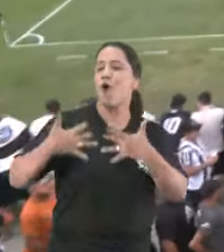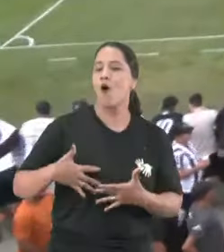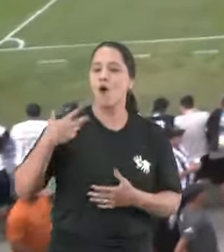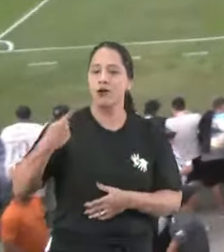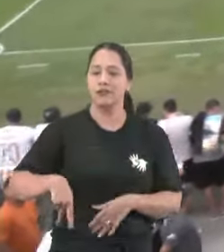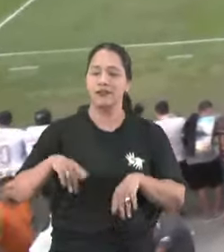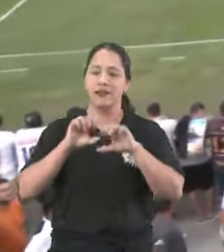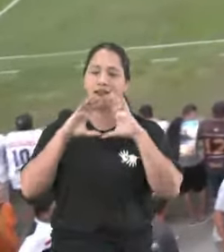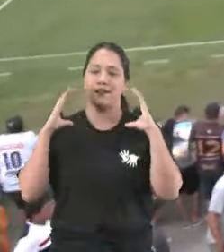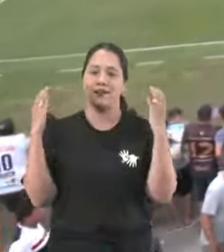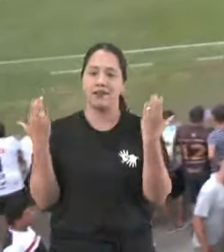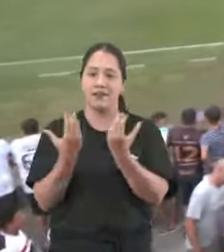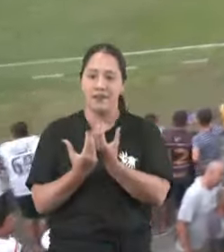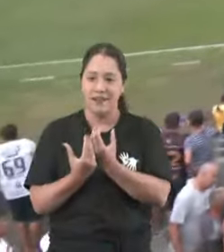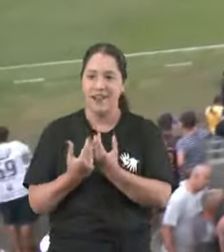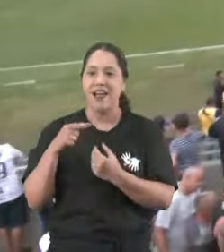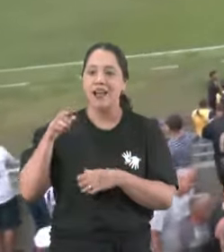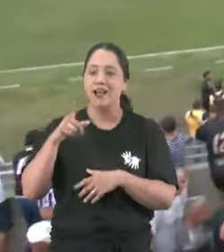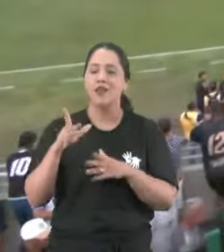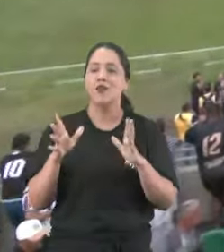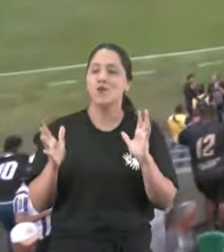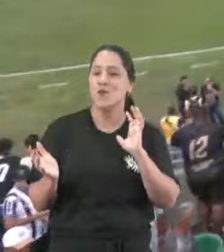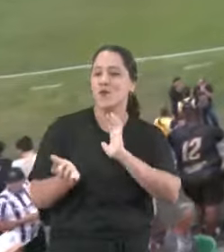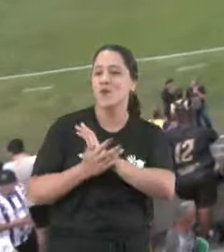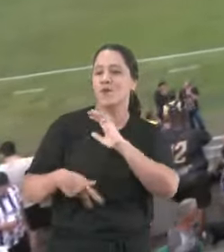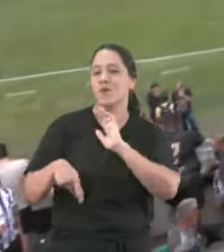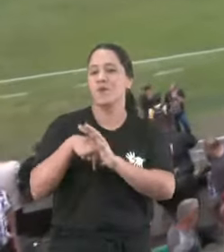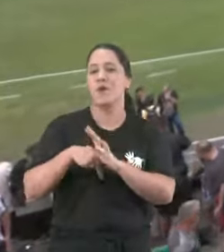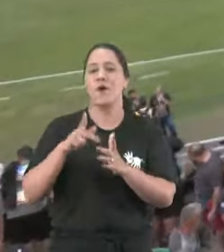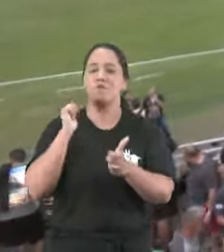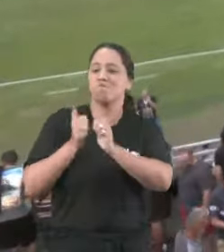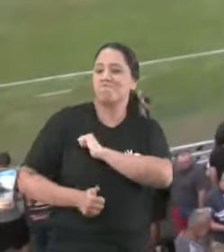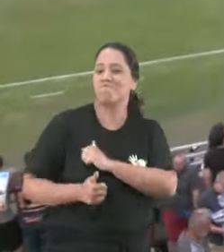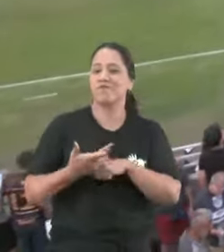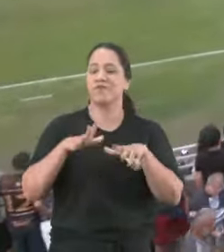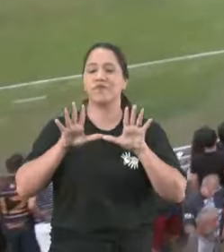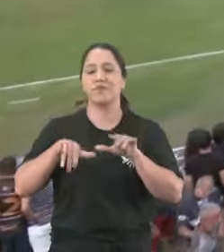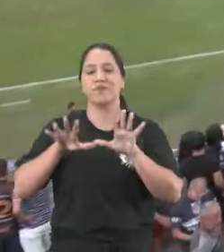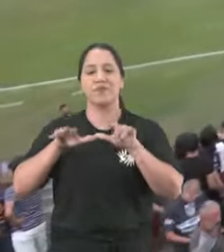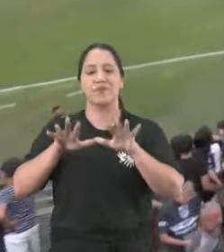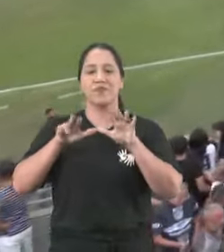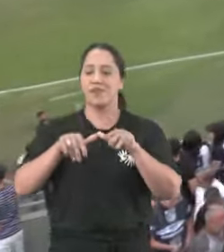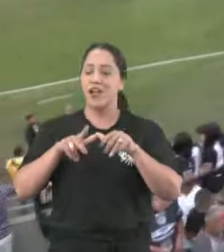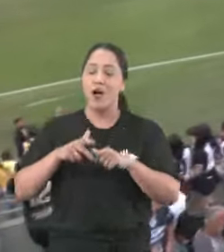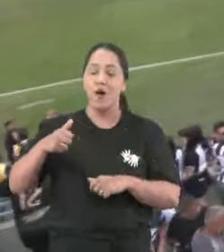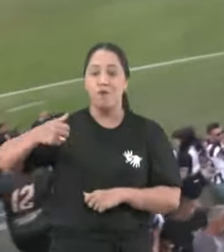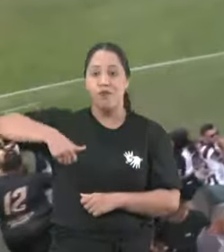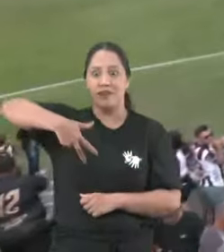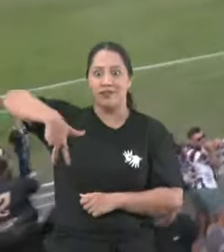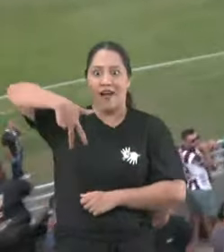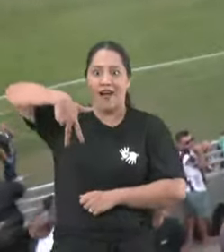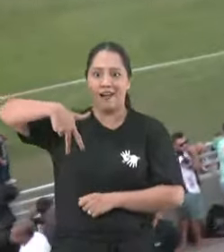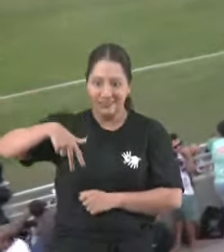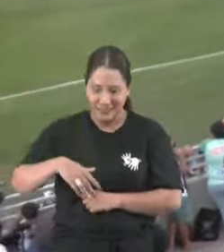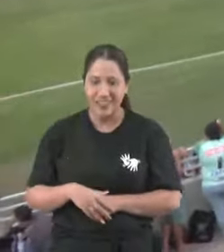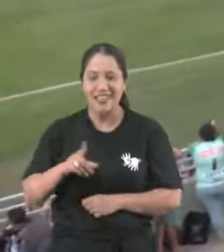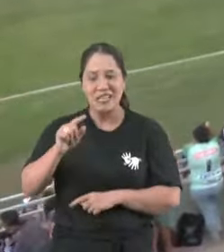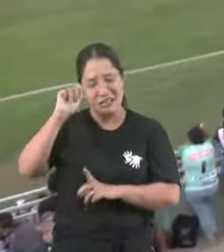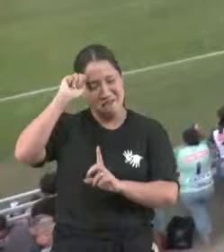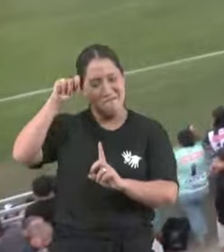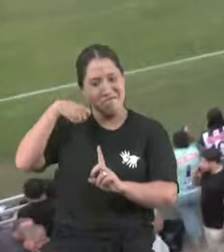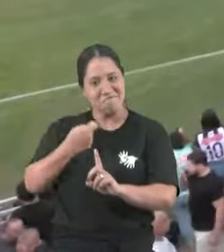no Alvinegro, no Asa Gigante, no Fantasma. E o Paulo merece muito essa